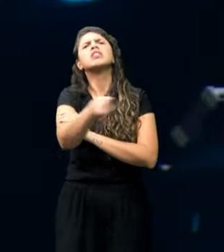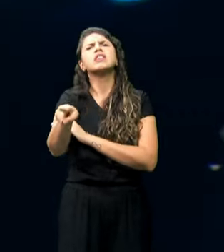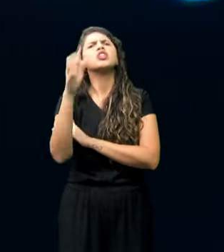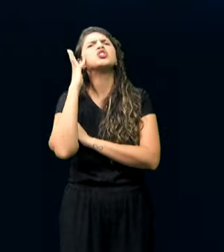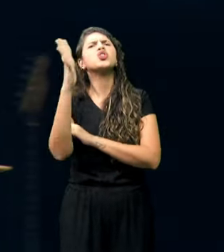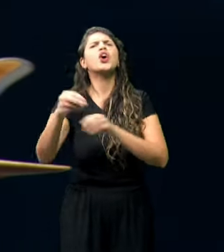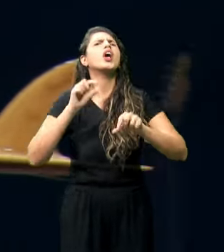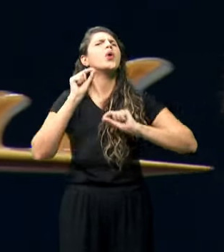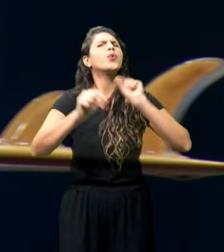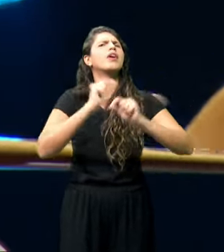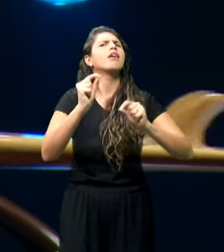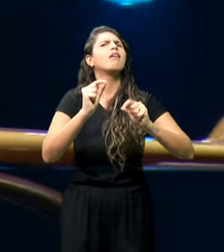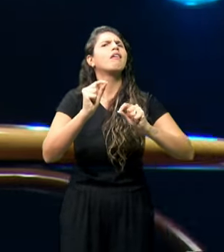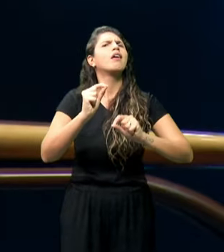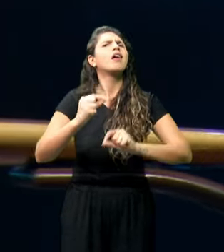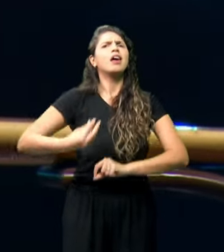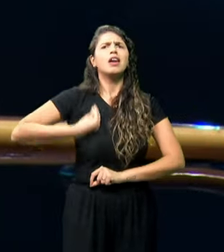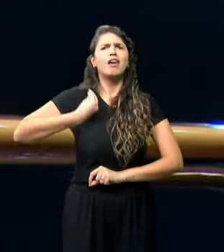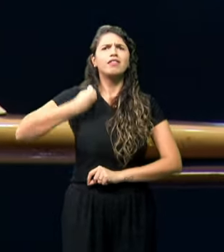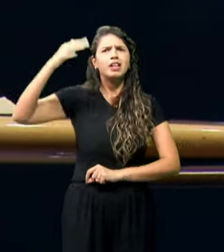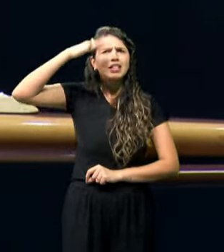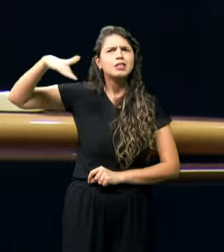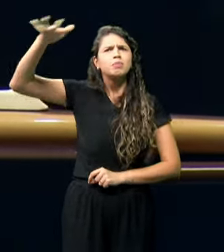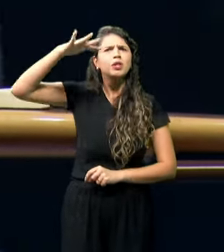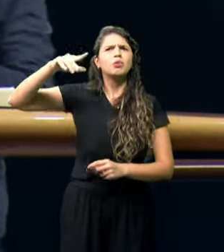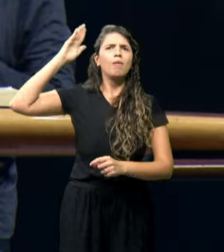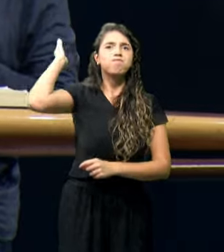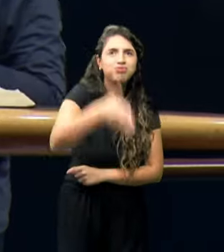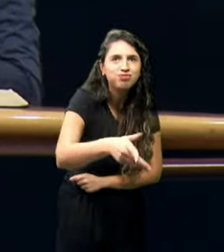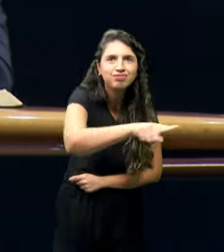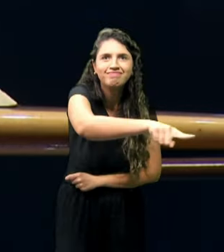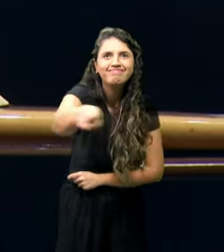Pense. Vamos lá. Com força, vamos lá.